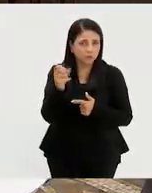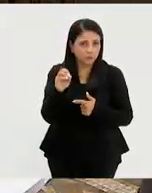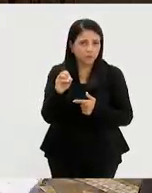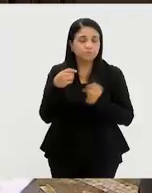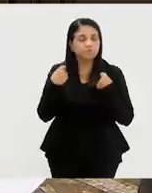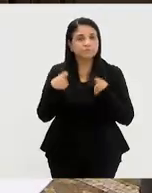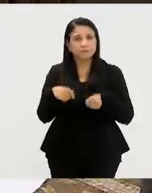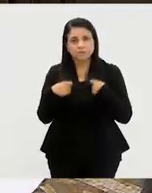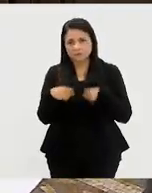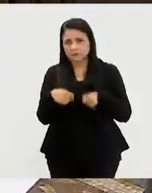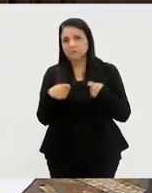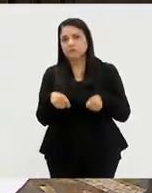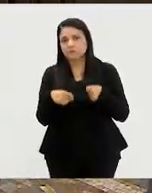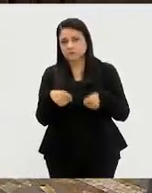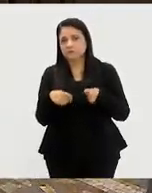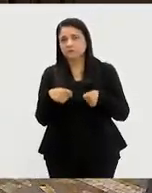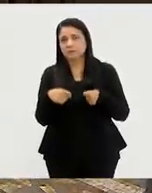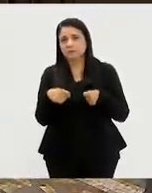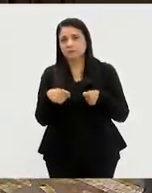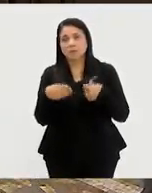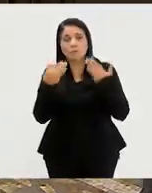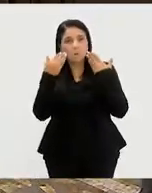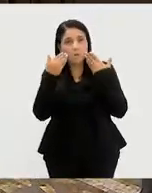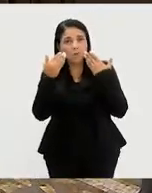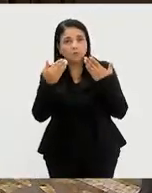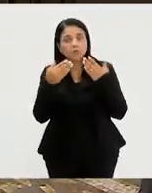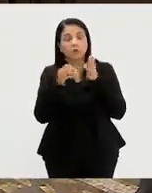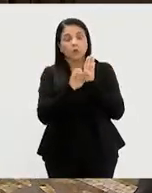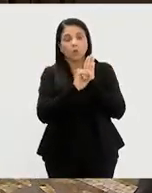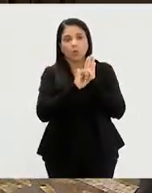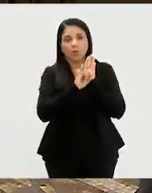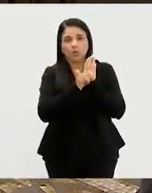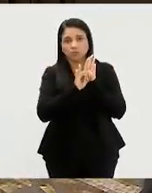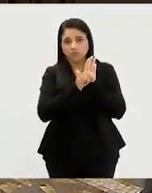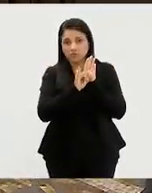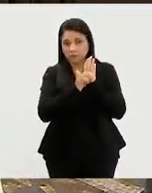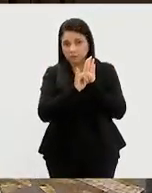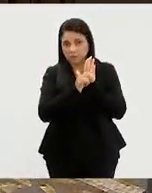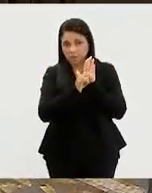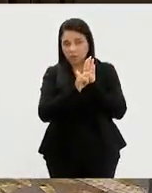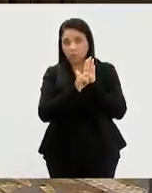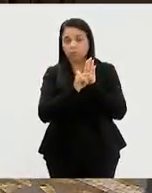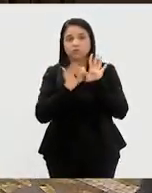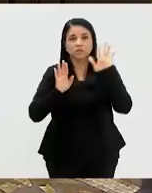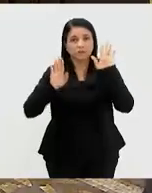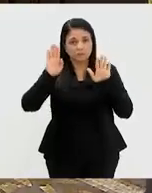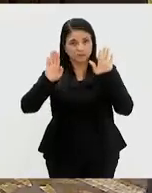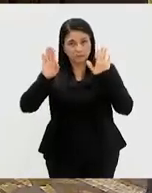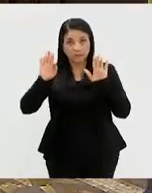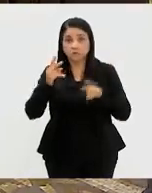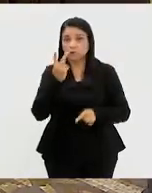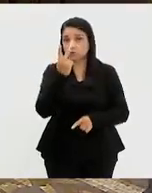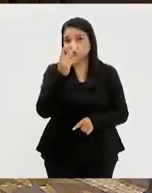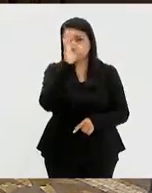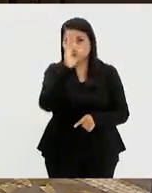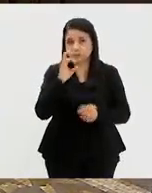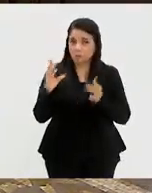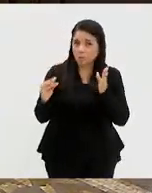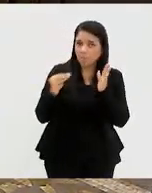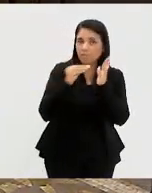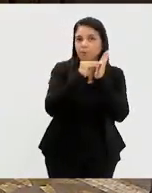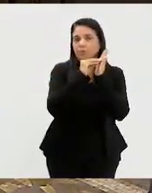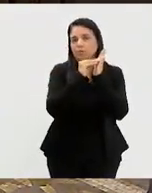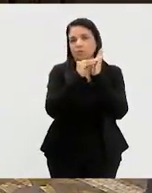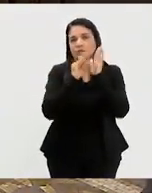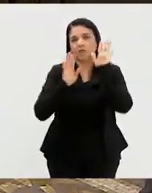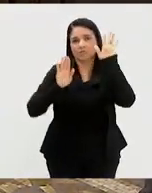precisa ser explicitado no edital de licitação esses 2% porque senão o senhor vai ficar